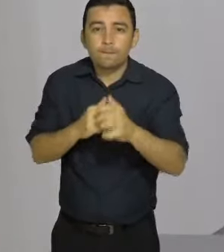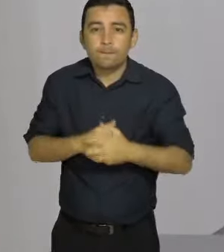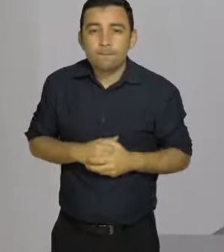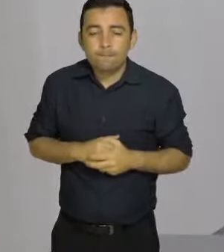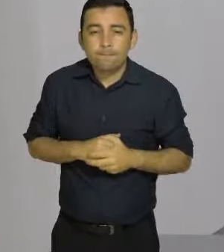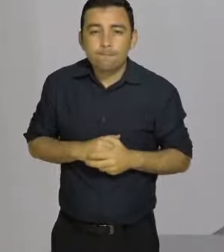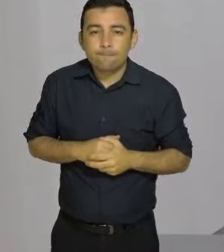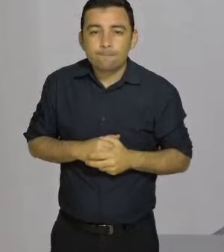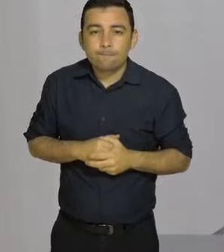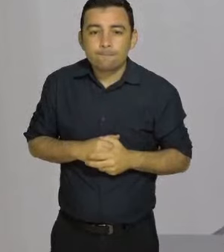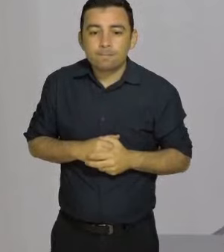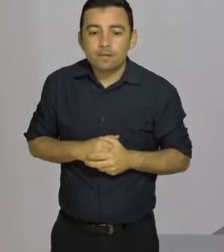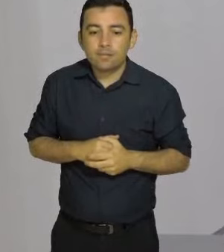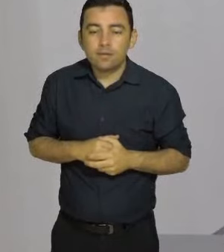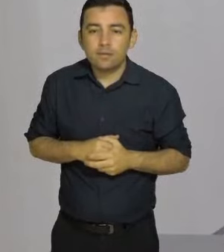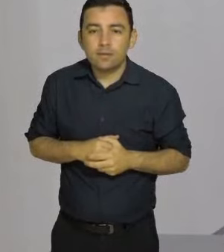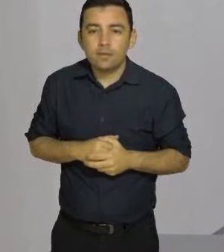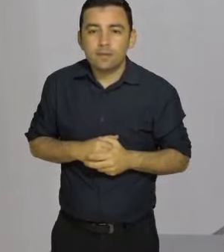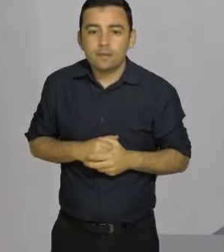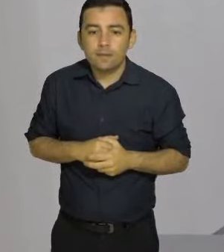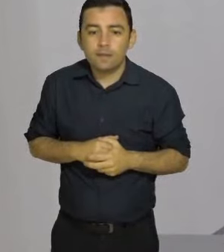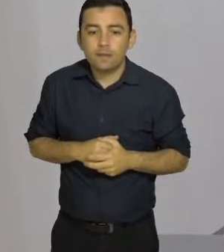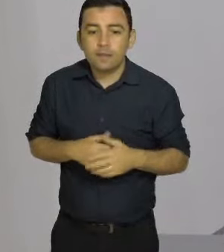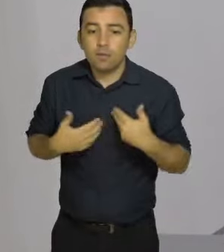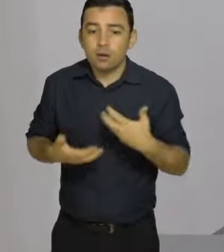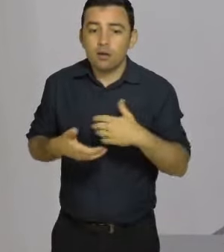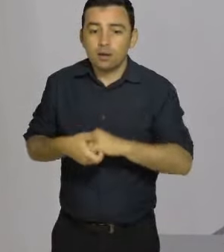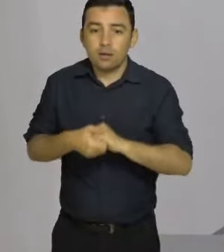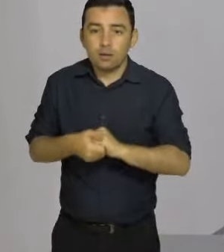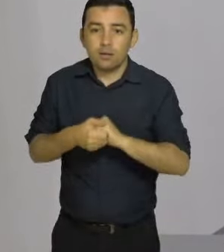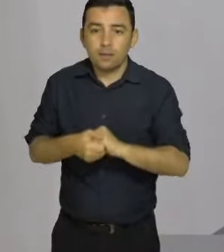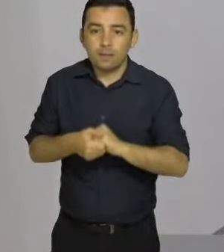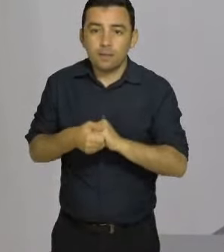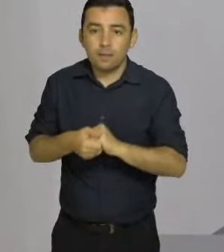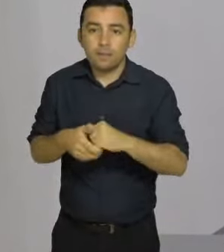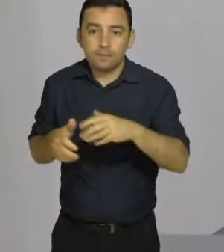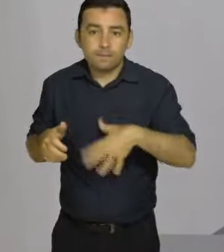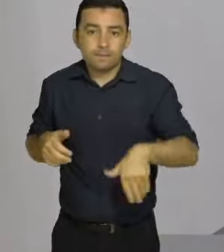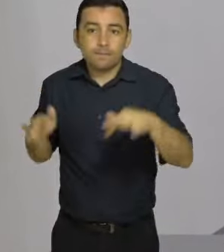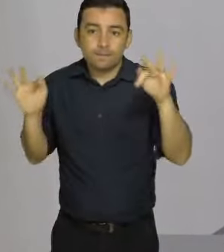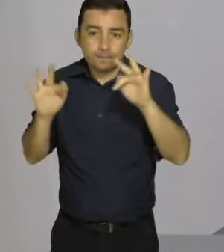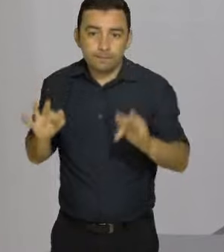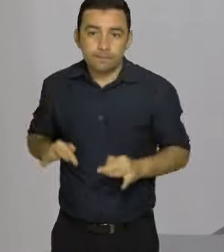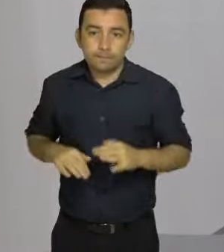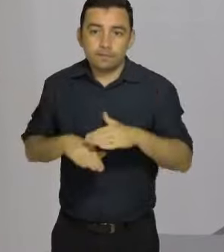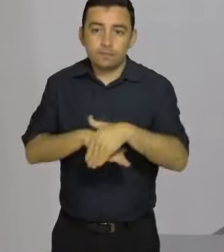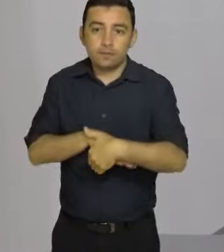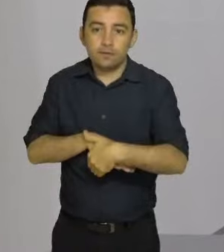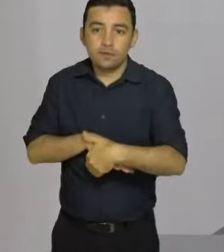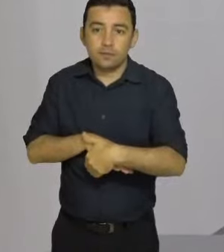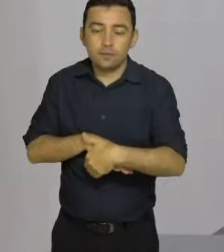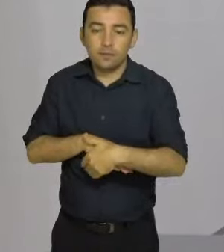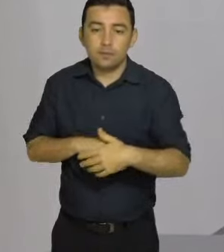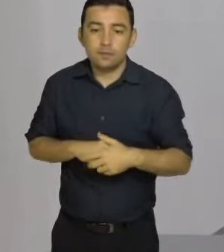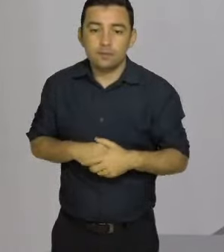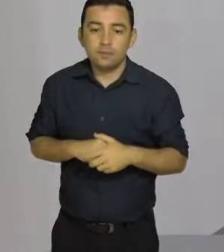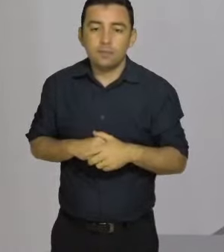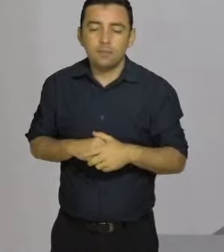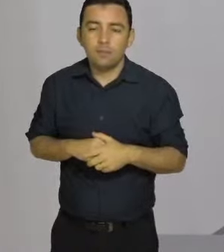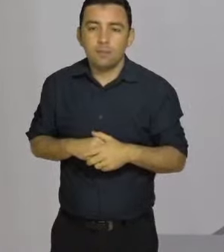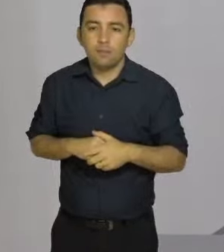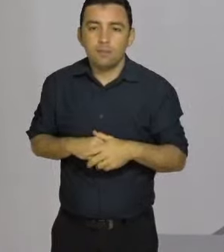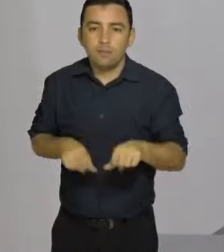Então eu quero cumprimentá-las, dizer de que foi uma feliz noite estar aqui com vocês. Essa casa que